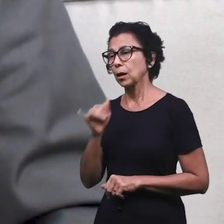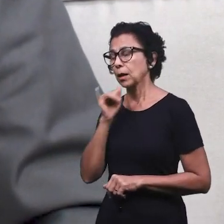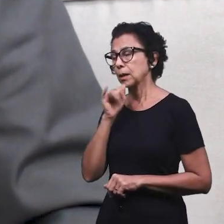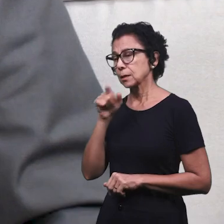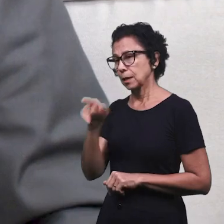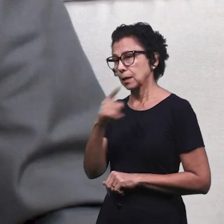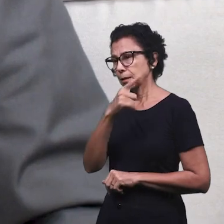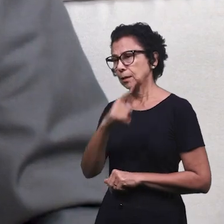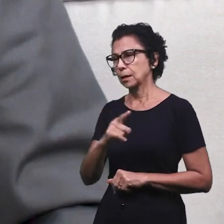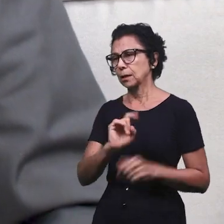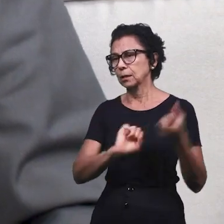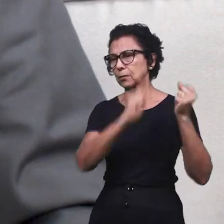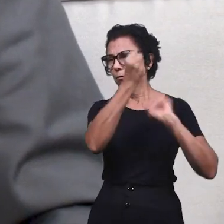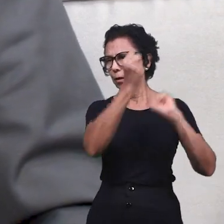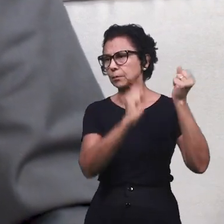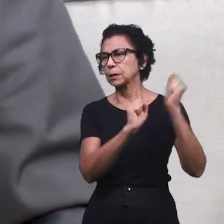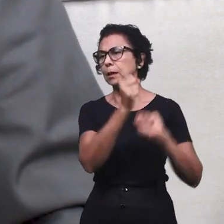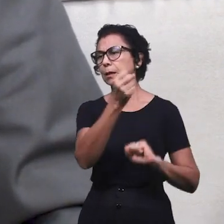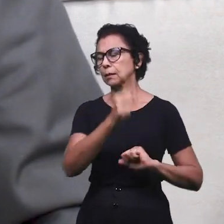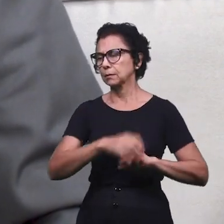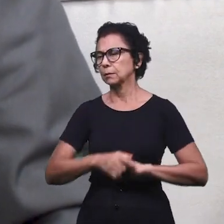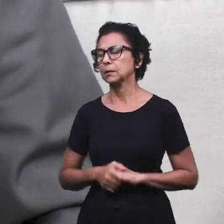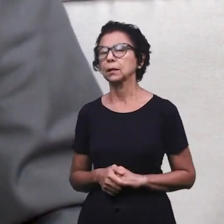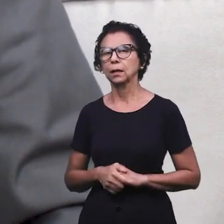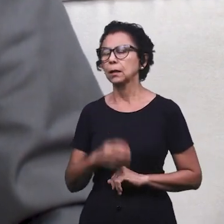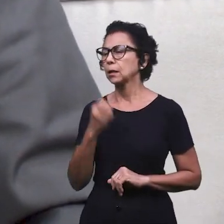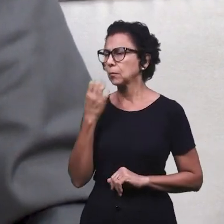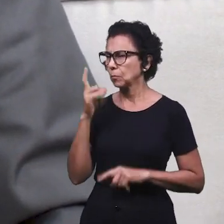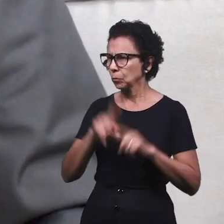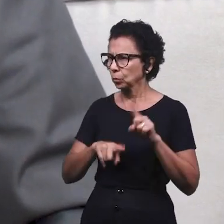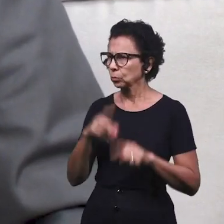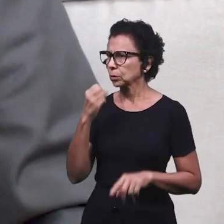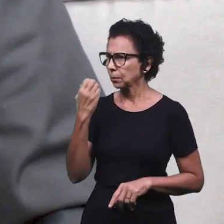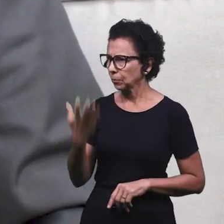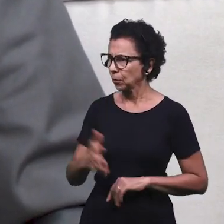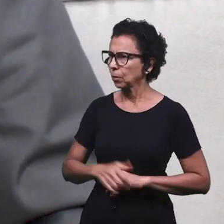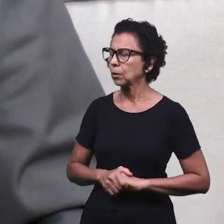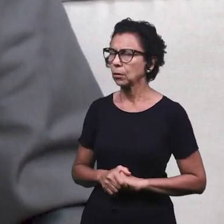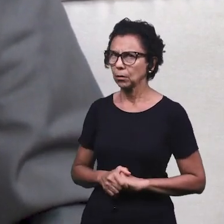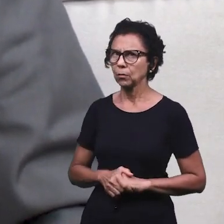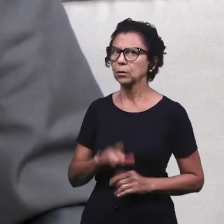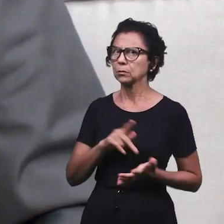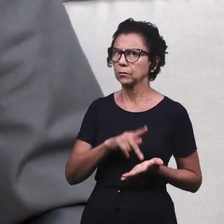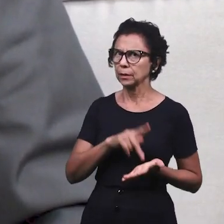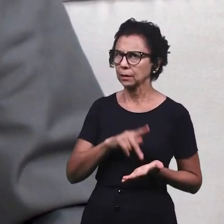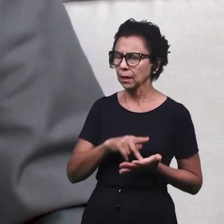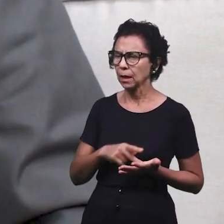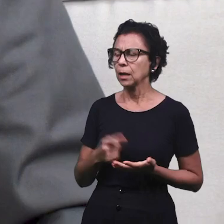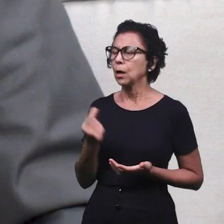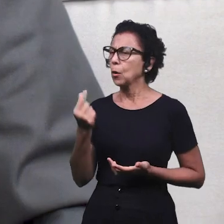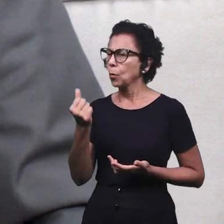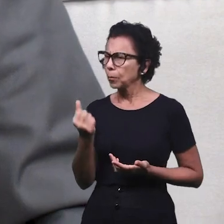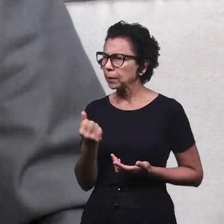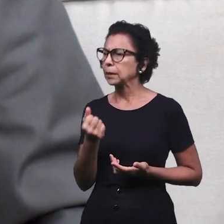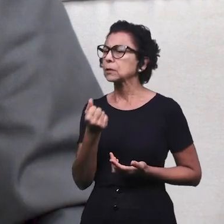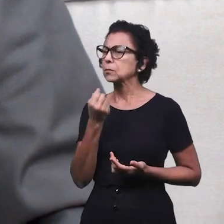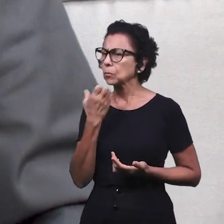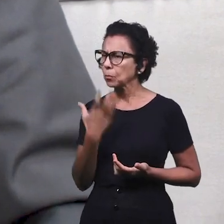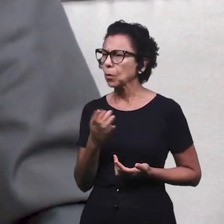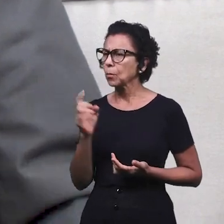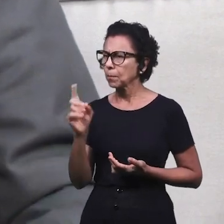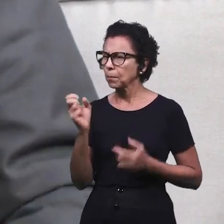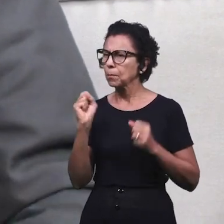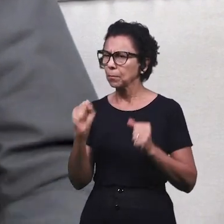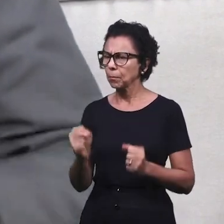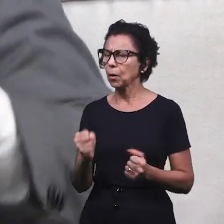você encontrou, é uma fábrica de verdade, o produto que ela te prometeu, ela fabrica mesmo, nesse preço, nessas condições, você